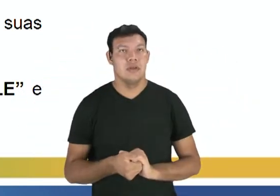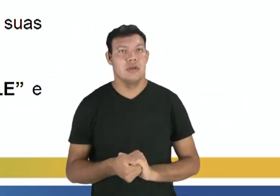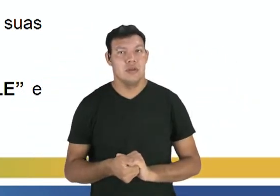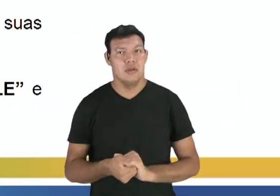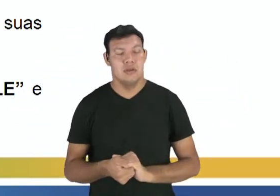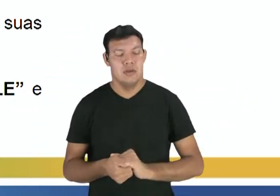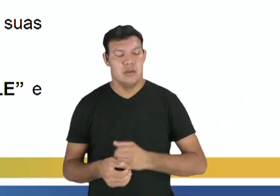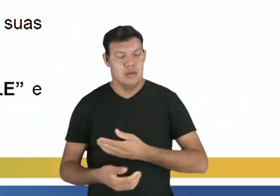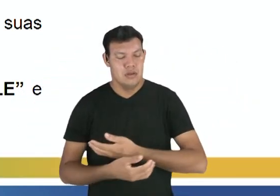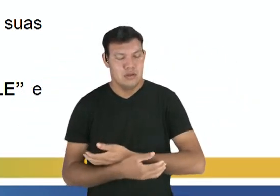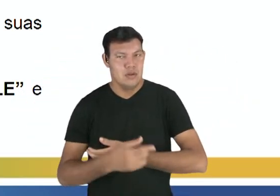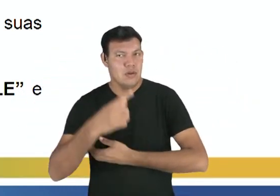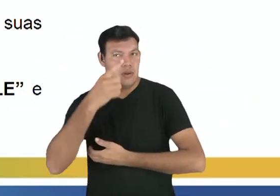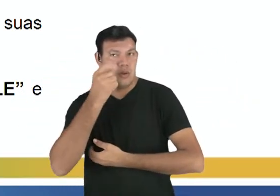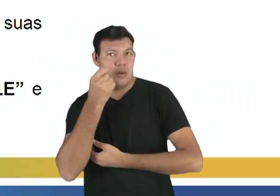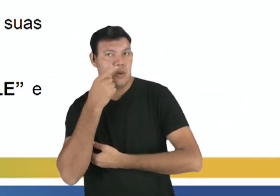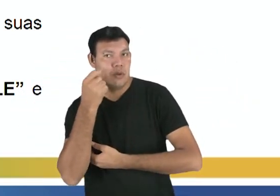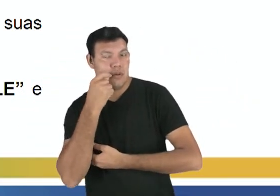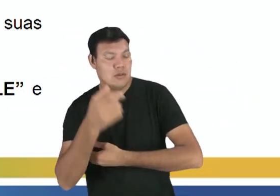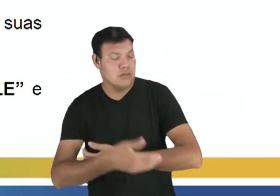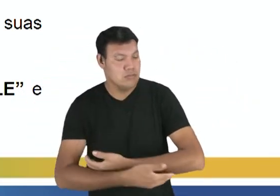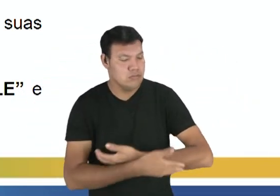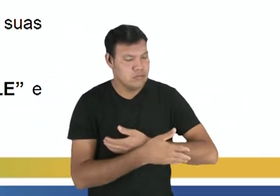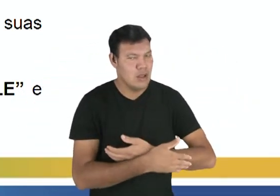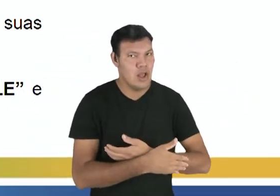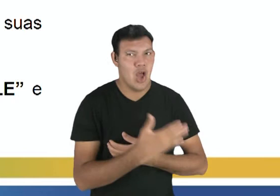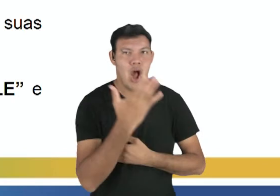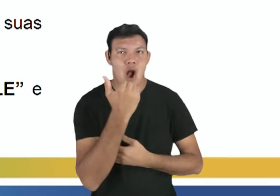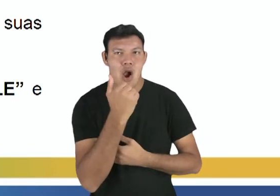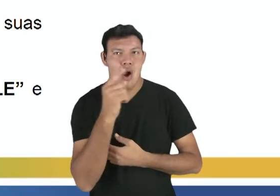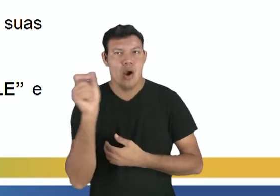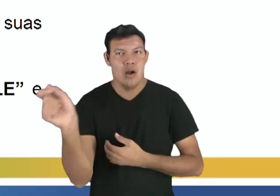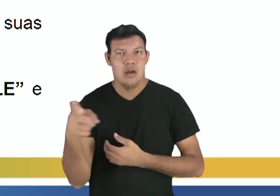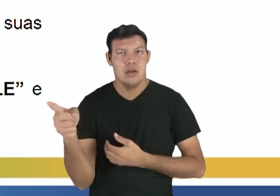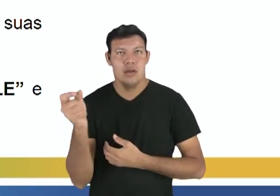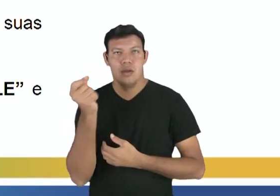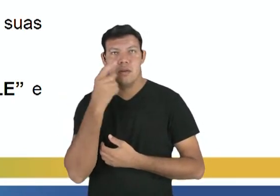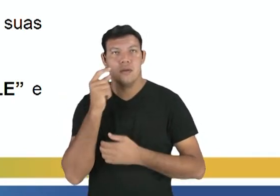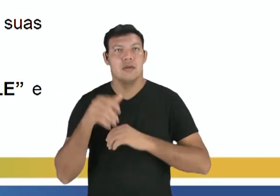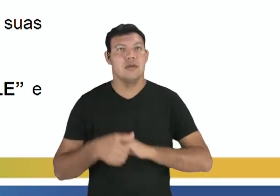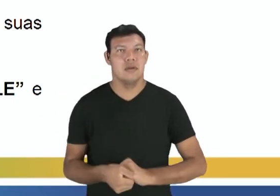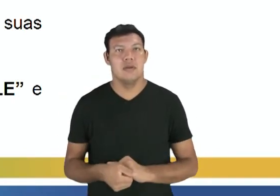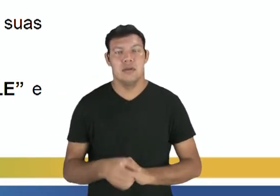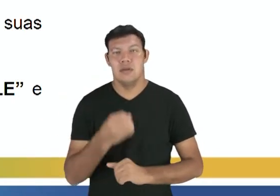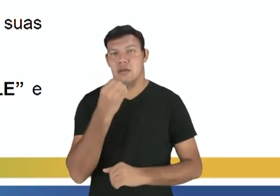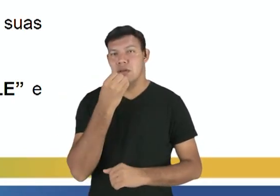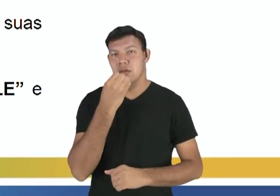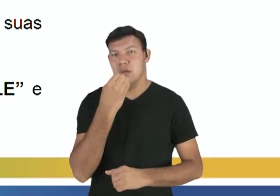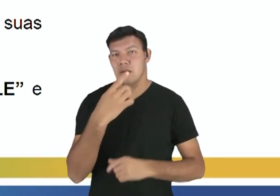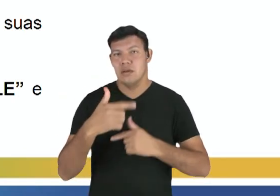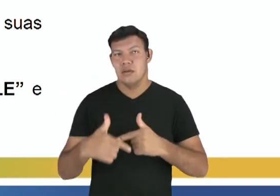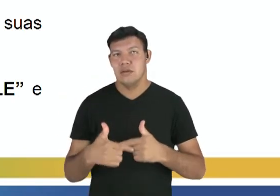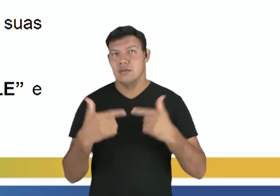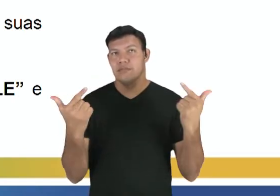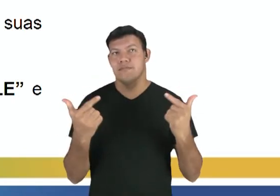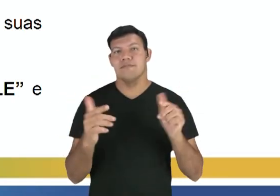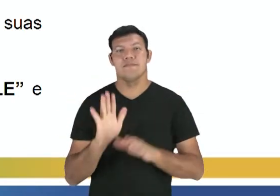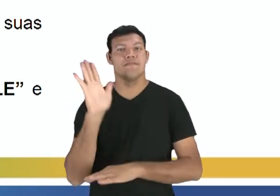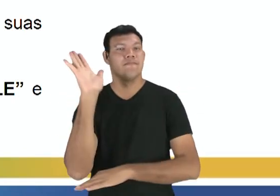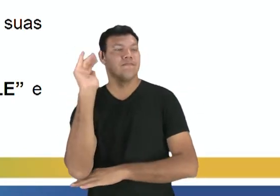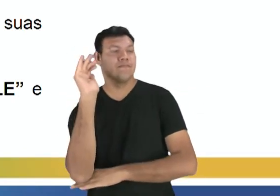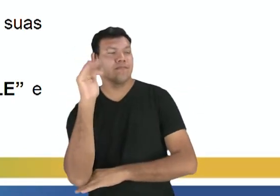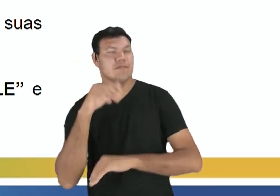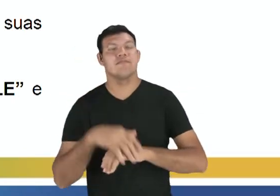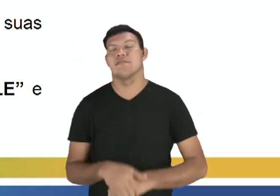este gato para me livrar de um rato aqui em casa. Boa sorte então, tchau, de nada. Né? Vejam só,